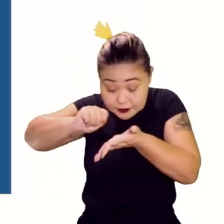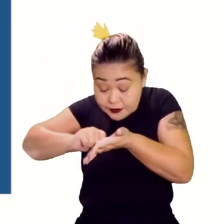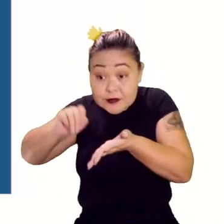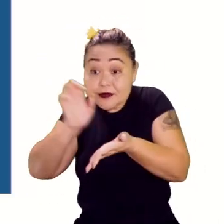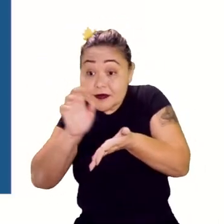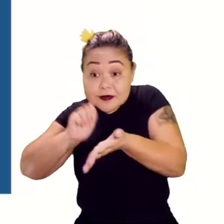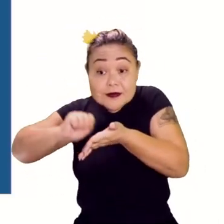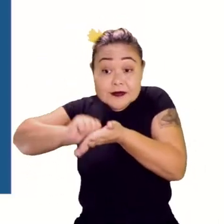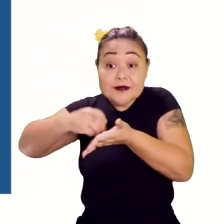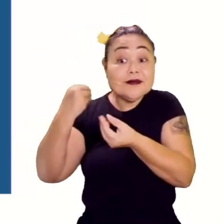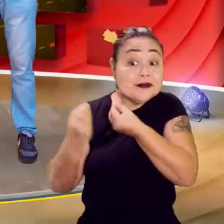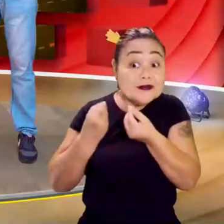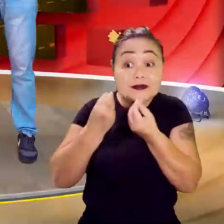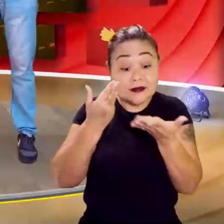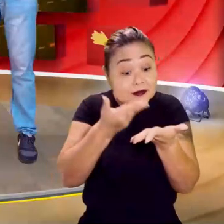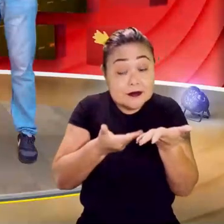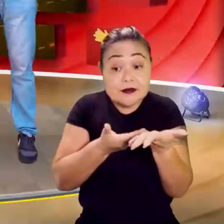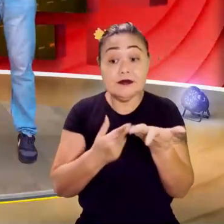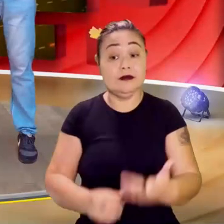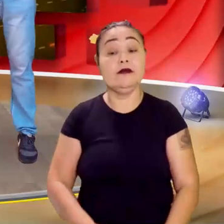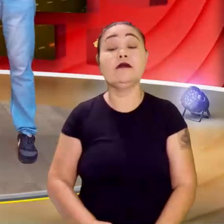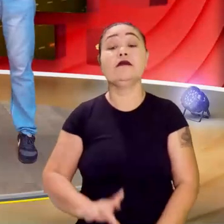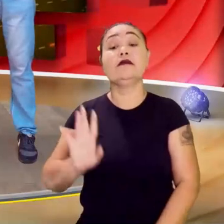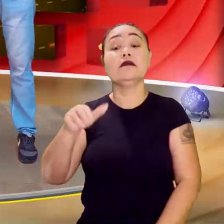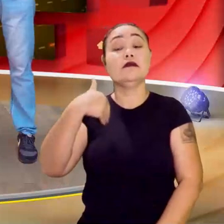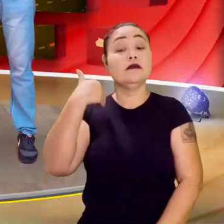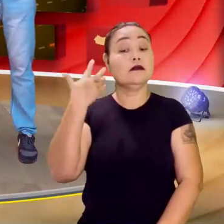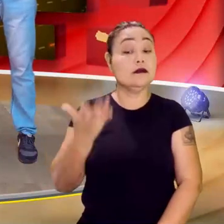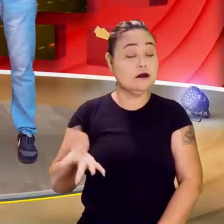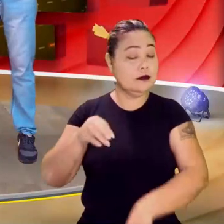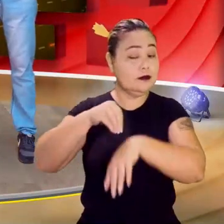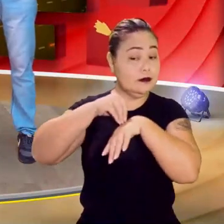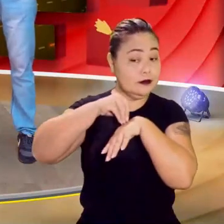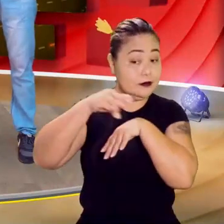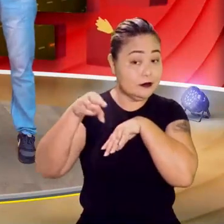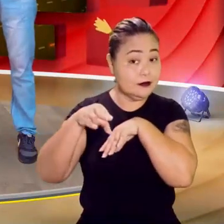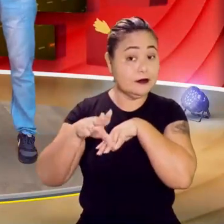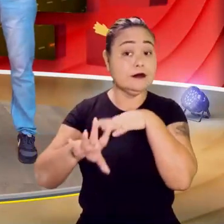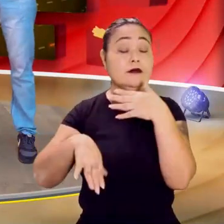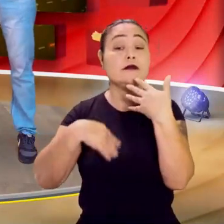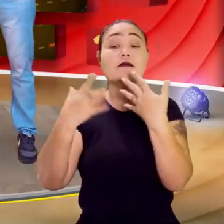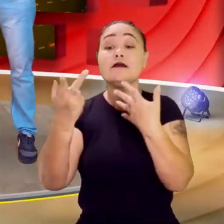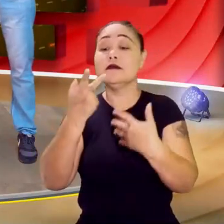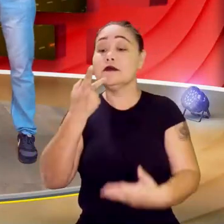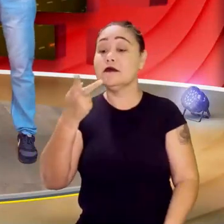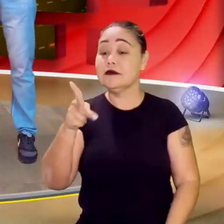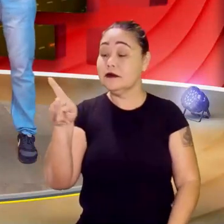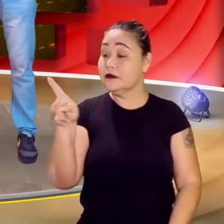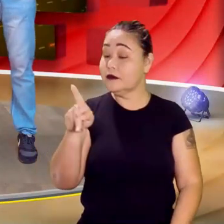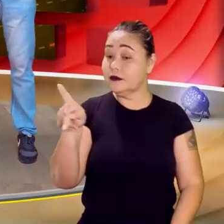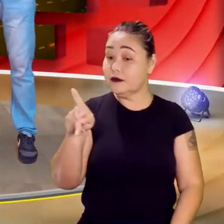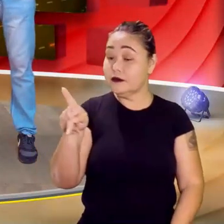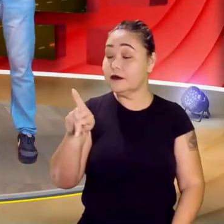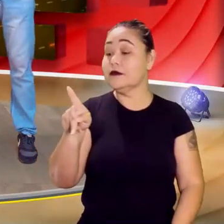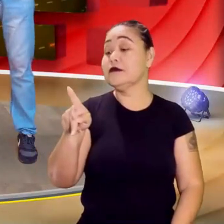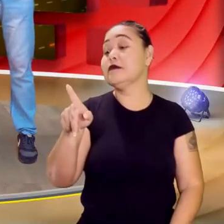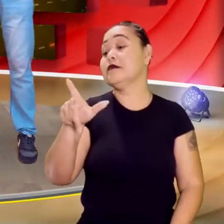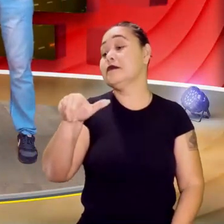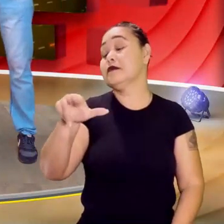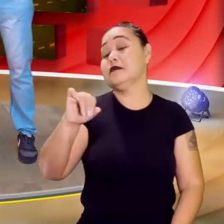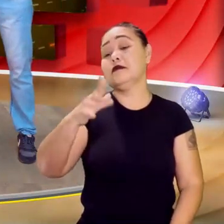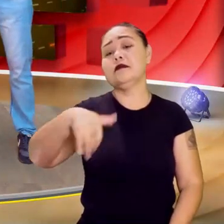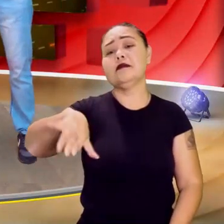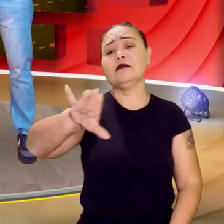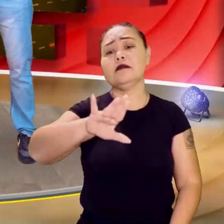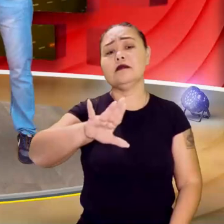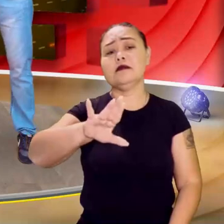vou ver como é que fica. E aí fica aquela dica que a professora Lúcia sempre fala o ditado popular na